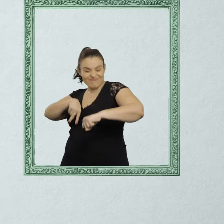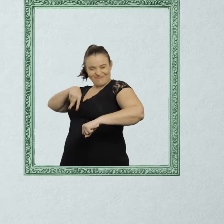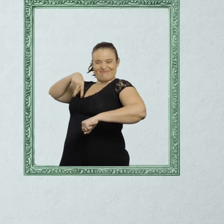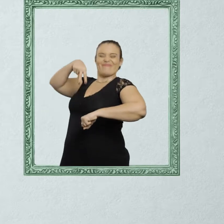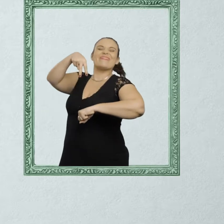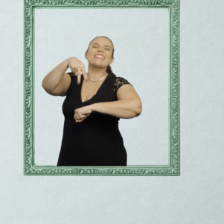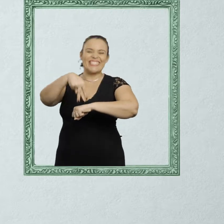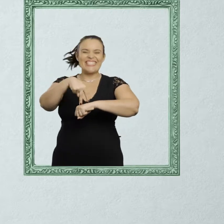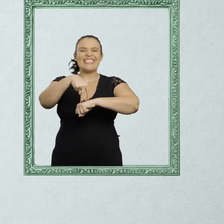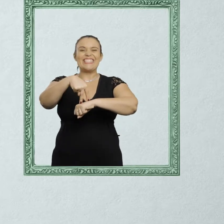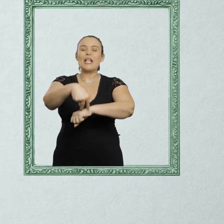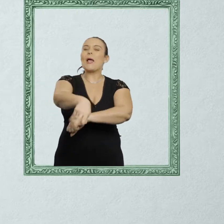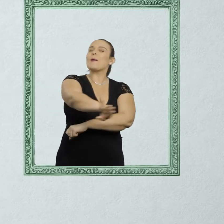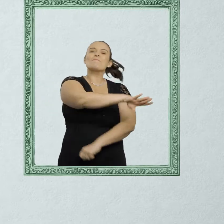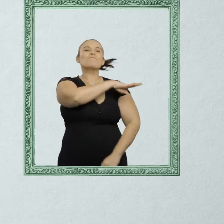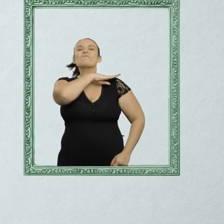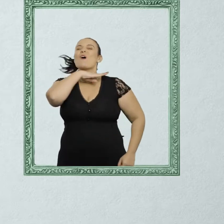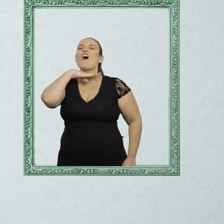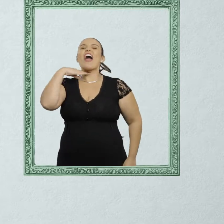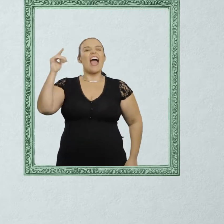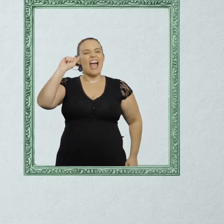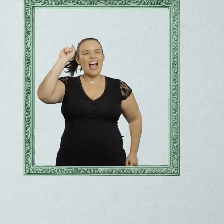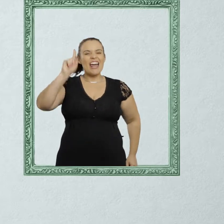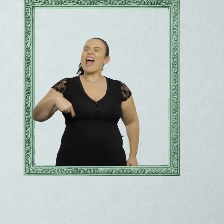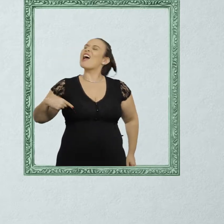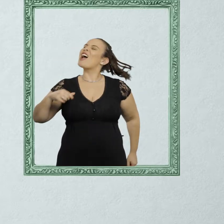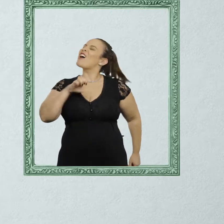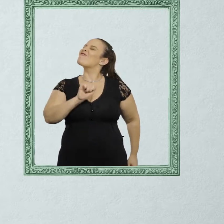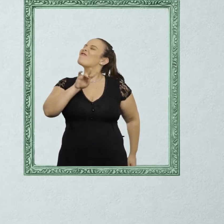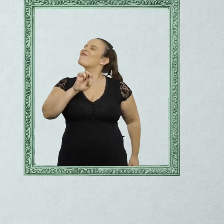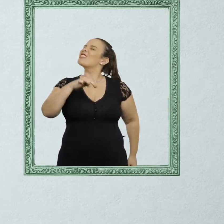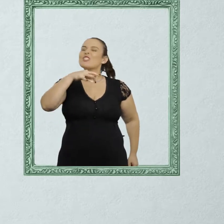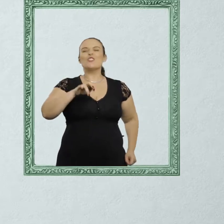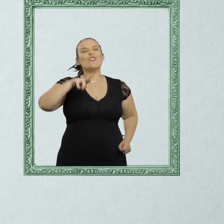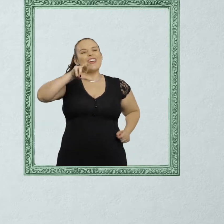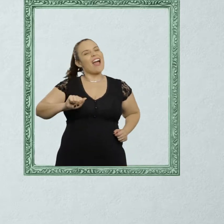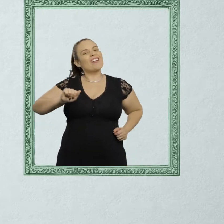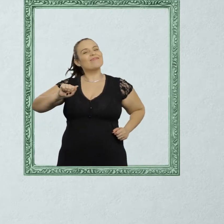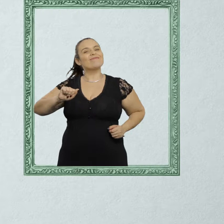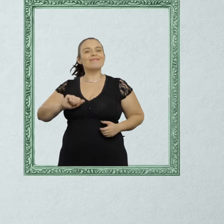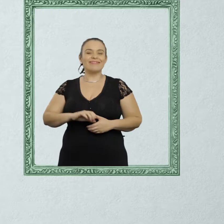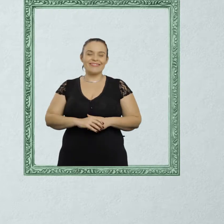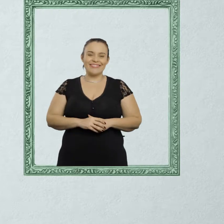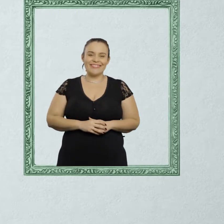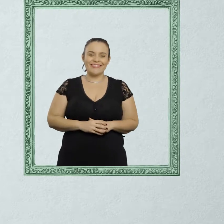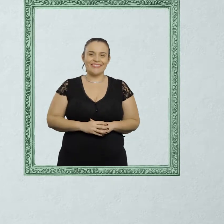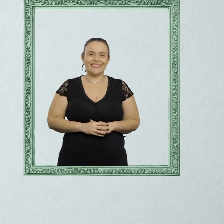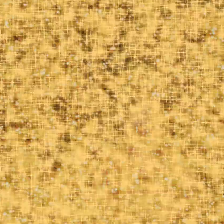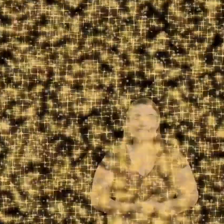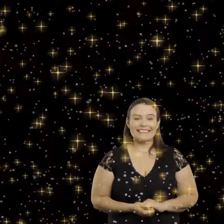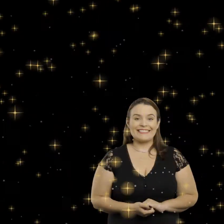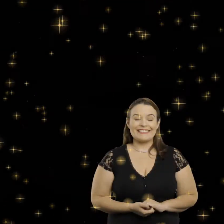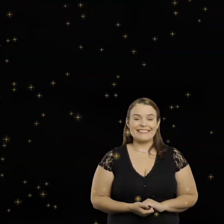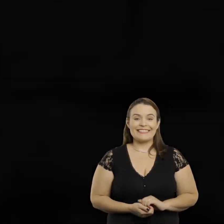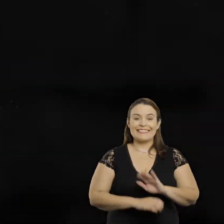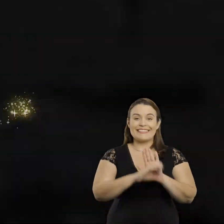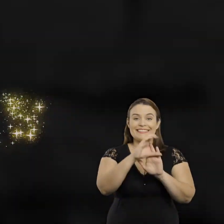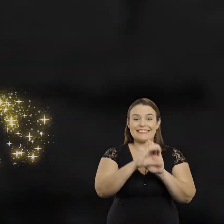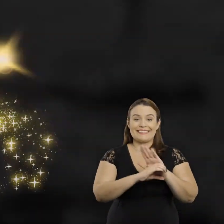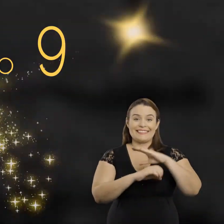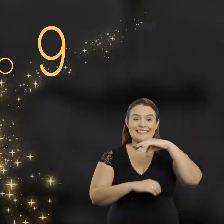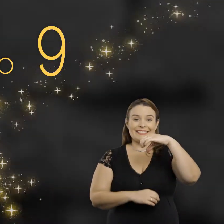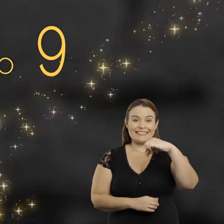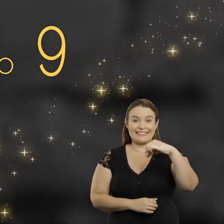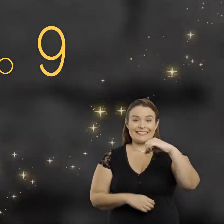com um sorriso no rosto. Ele estava pensando: morrer vai ser uma grande aventura!